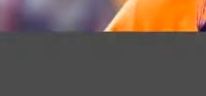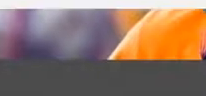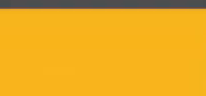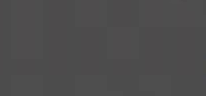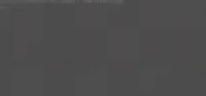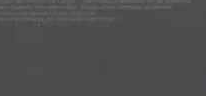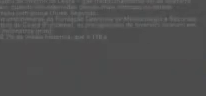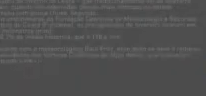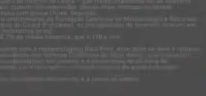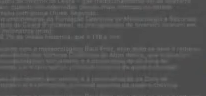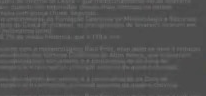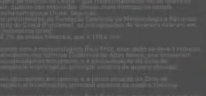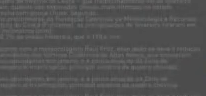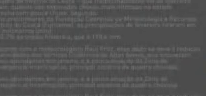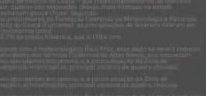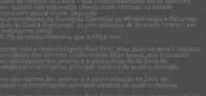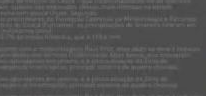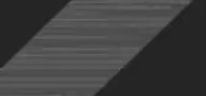min